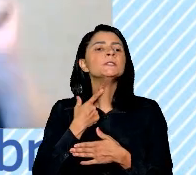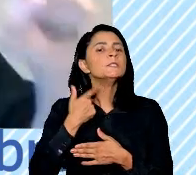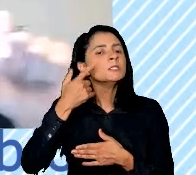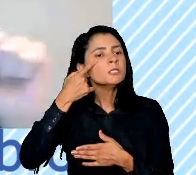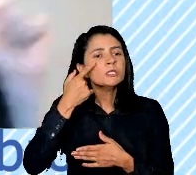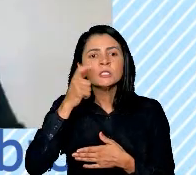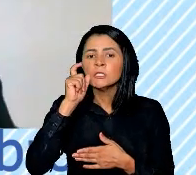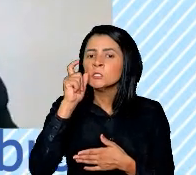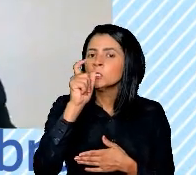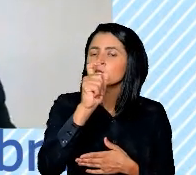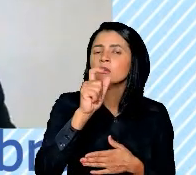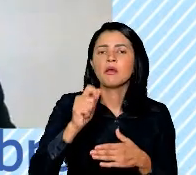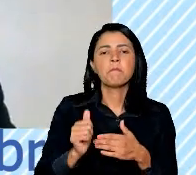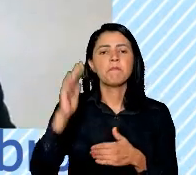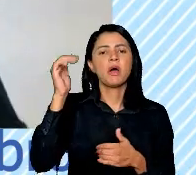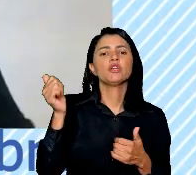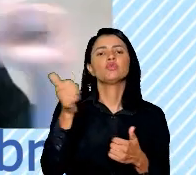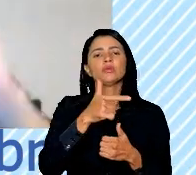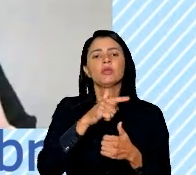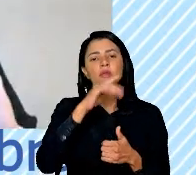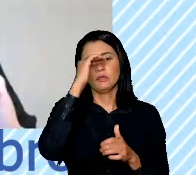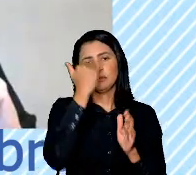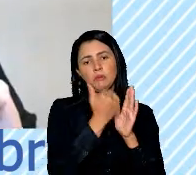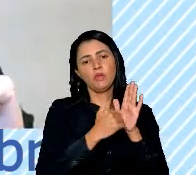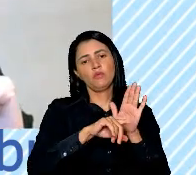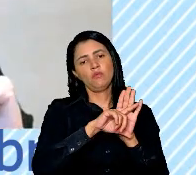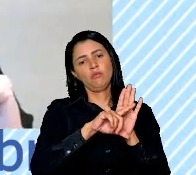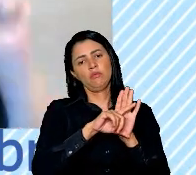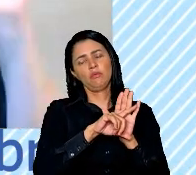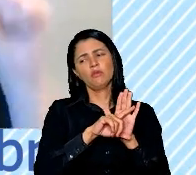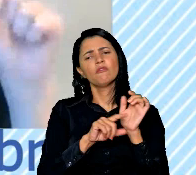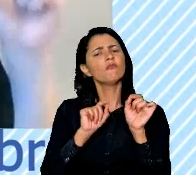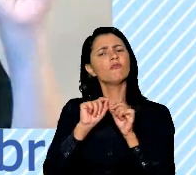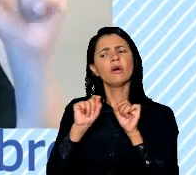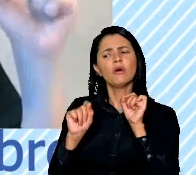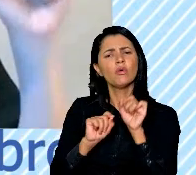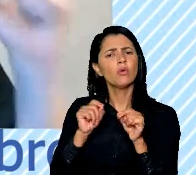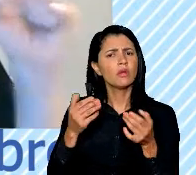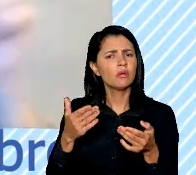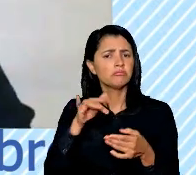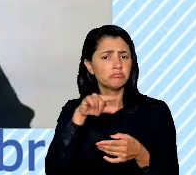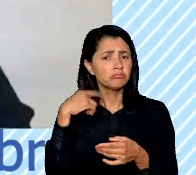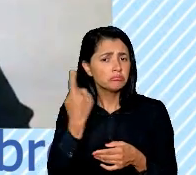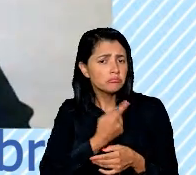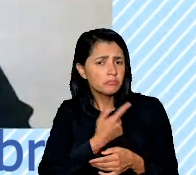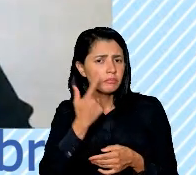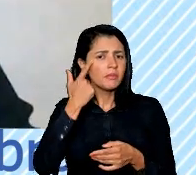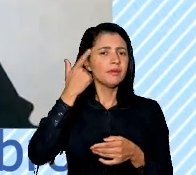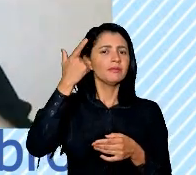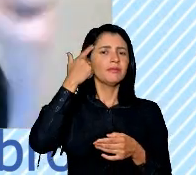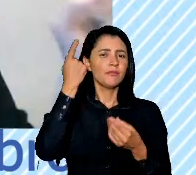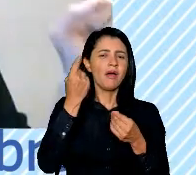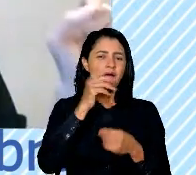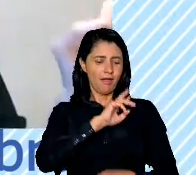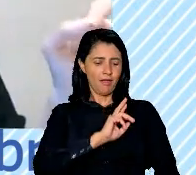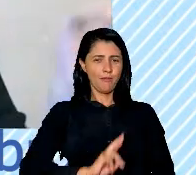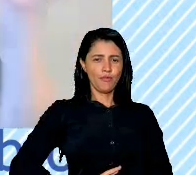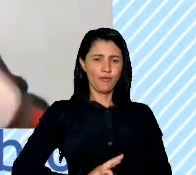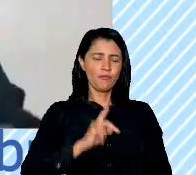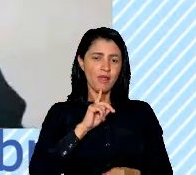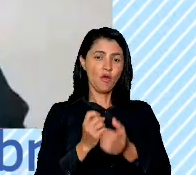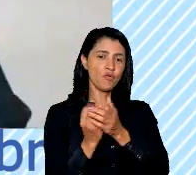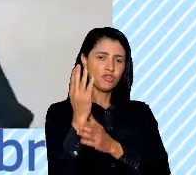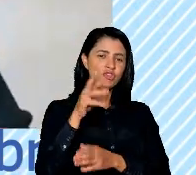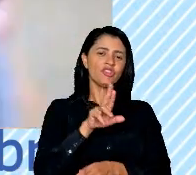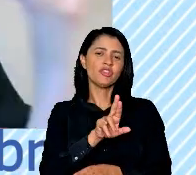sobrepõe ao respeito à lei. O que fazer? Pensemos na República. A origem da